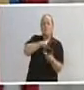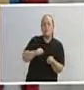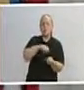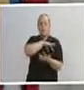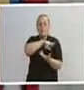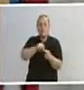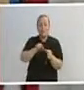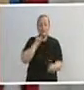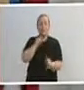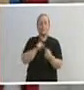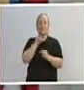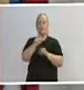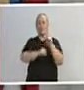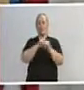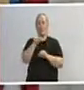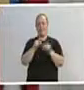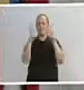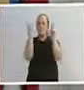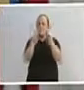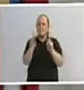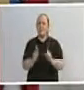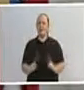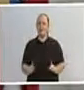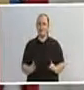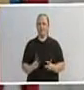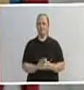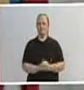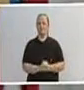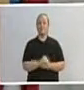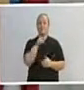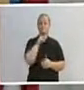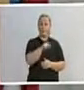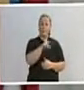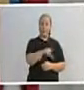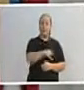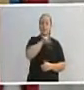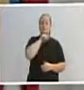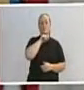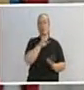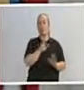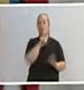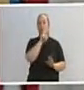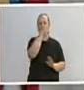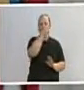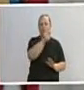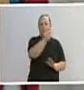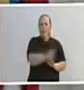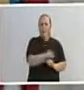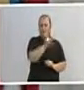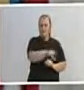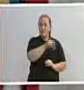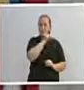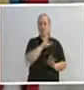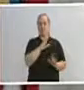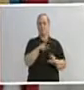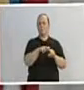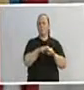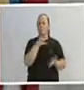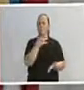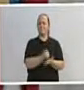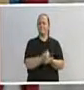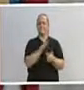paz, não na lógica do capital. O Papa Francisco tomou esta opção e vem nesta opção, e eu quero fazer esse registro hoje